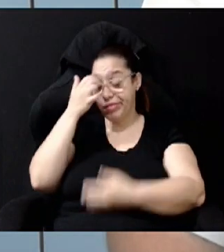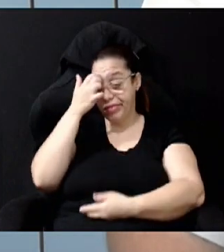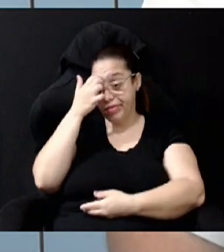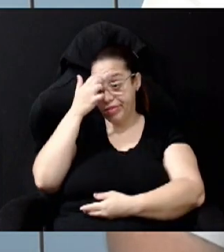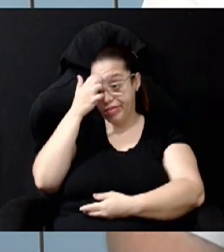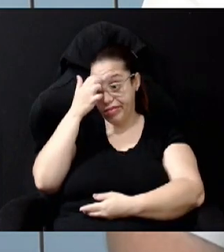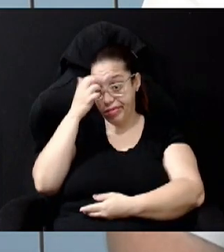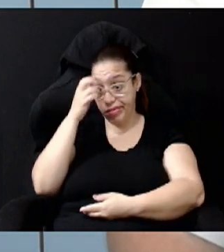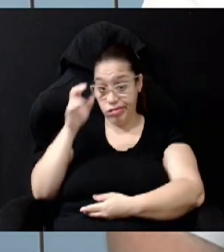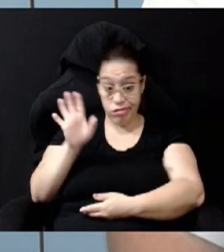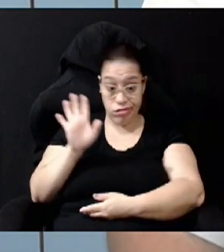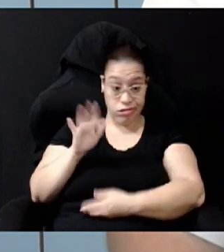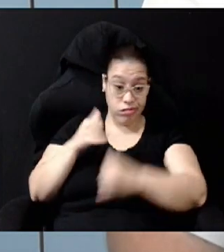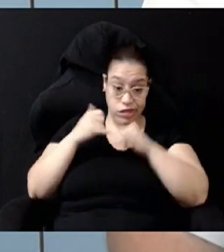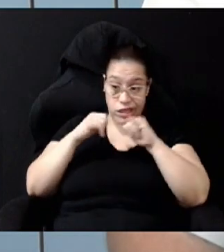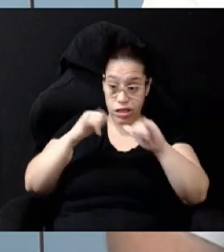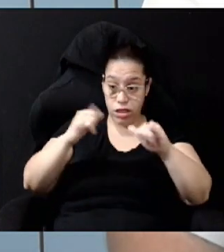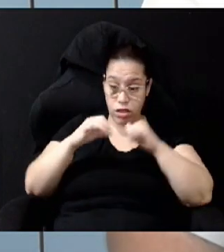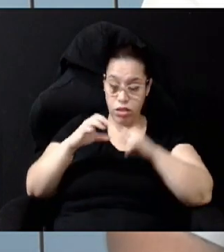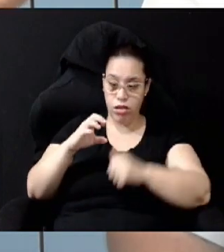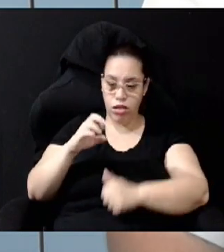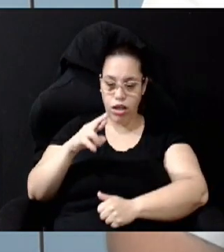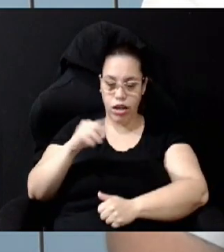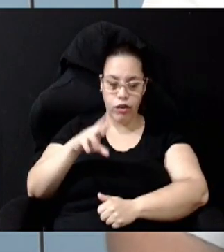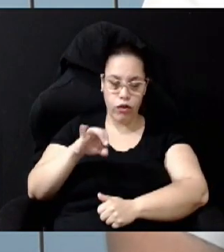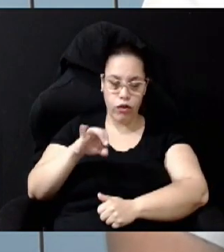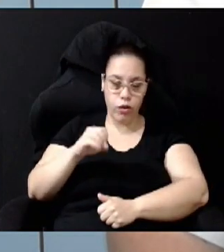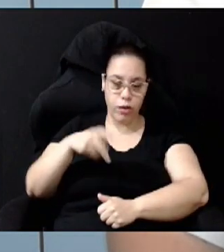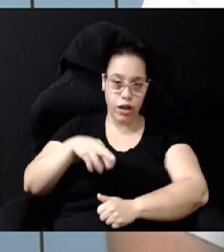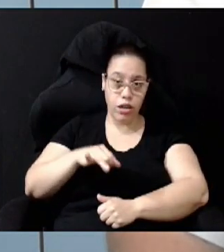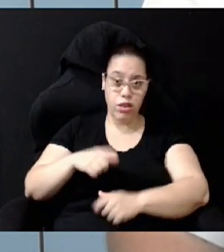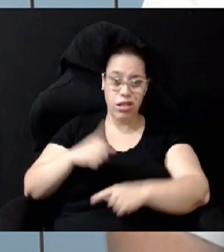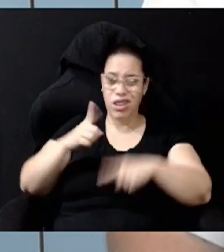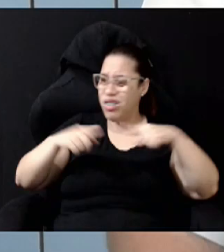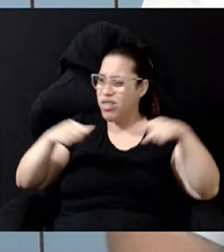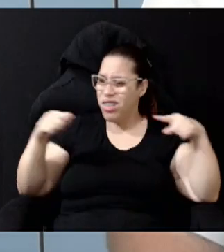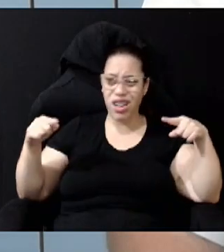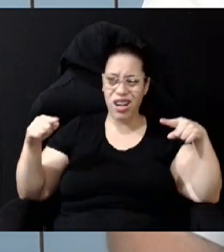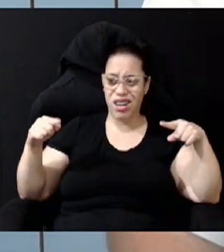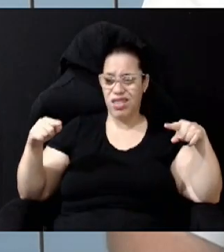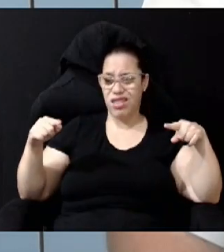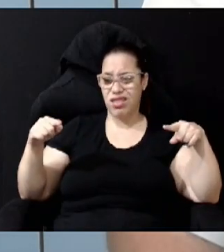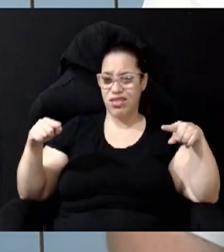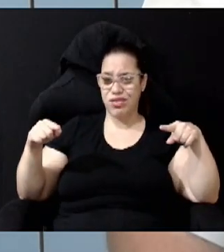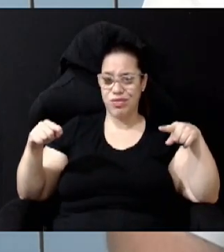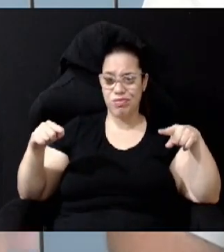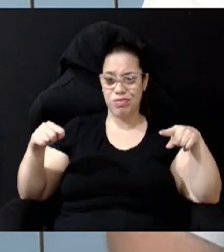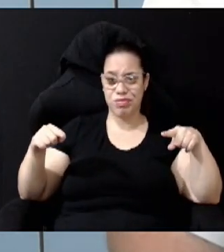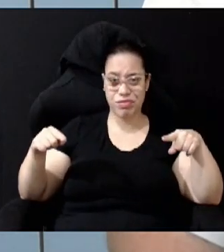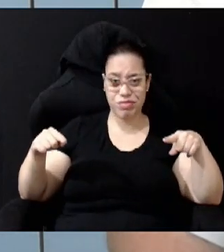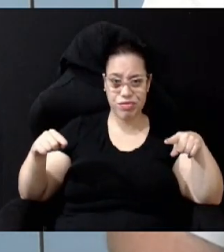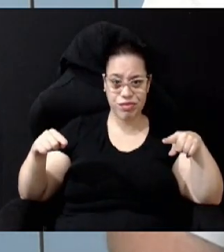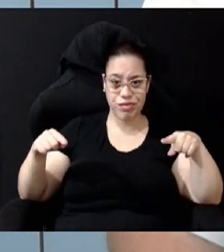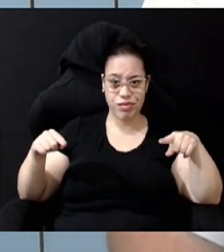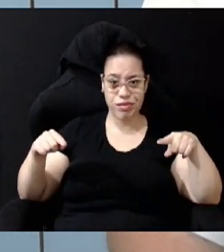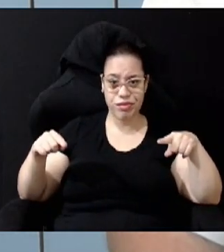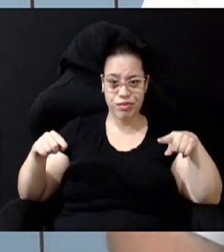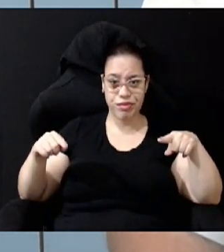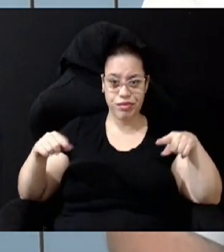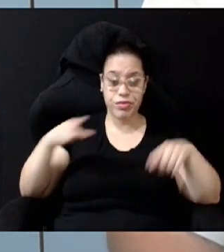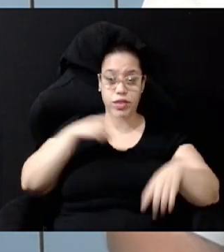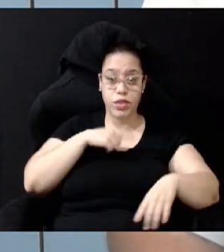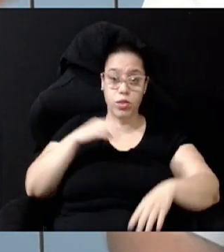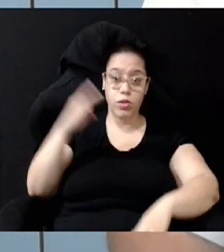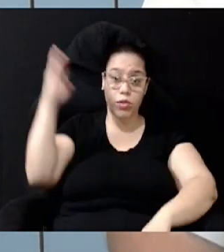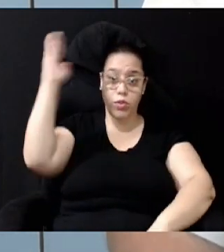gerando energia com carvão mineral em várias usinas, várias geradoras que tem pelo Brasil